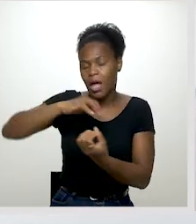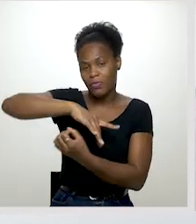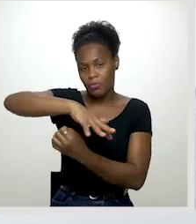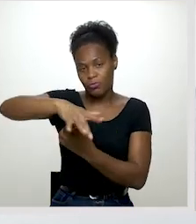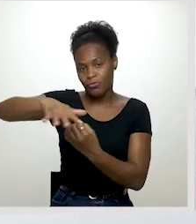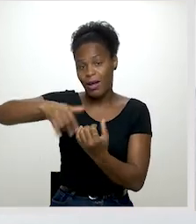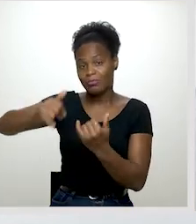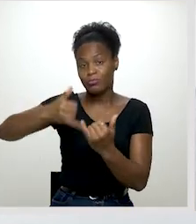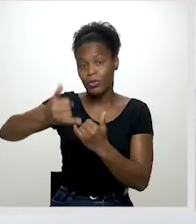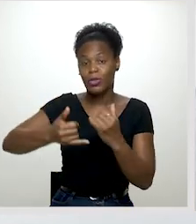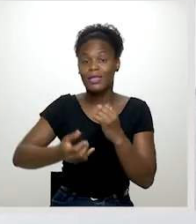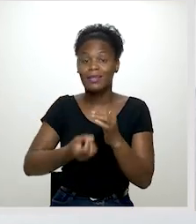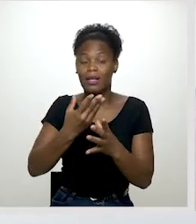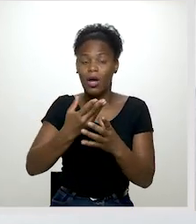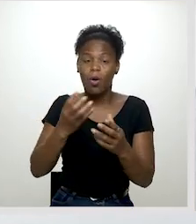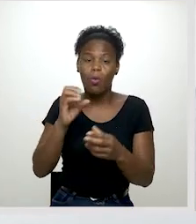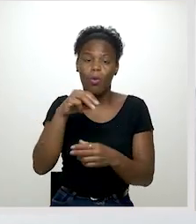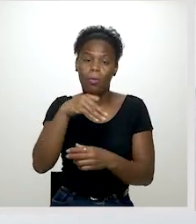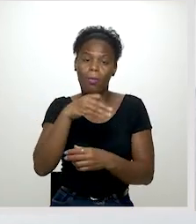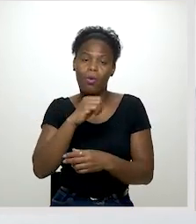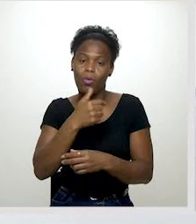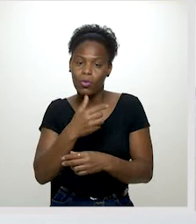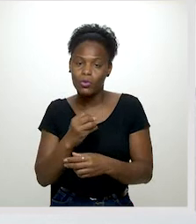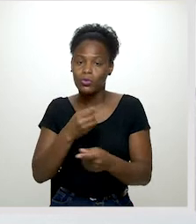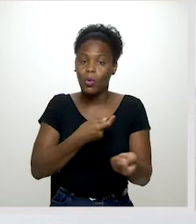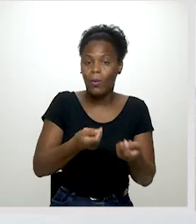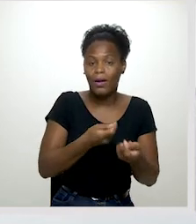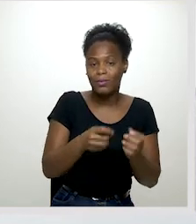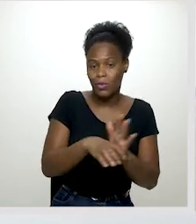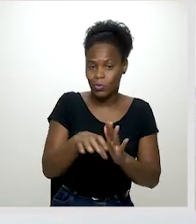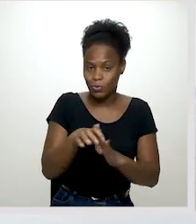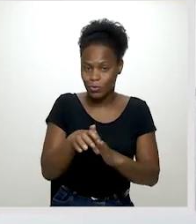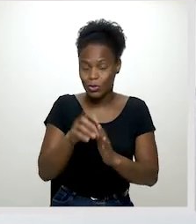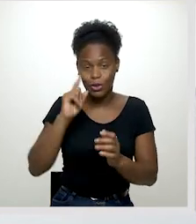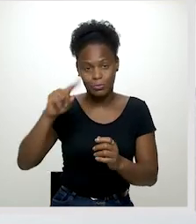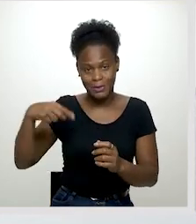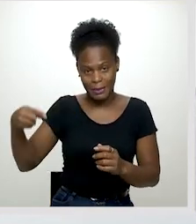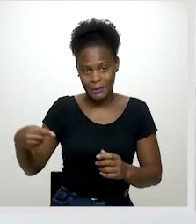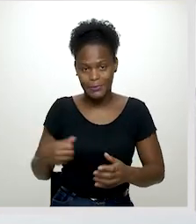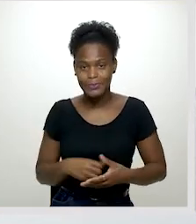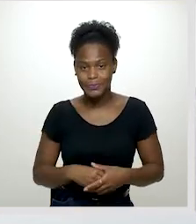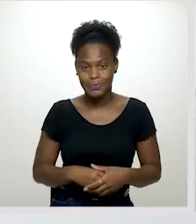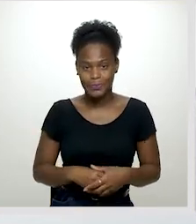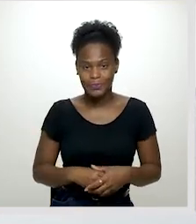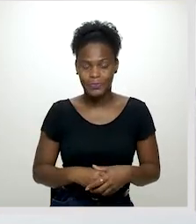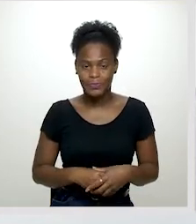atmosfera, formando compostos orgânicos em condições especiais.